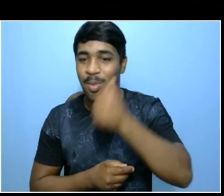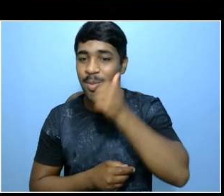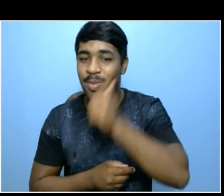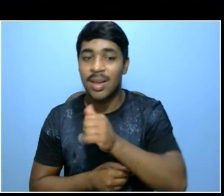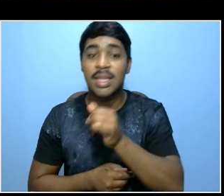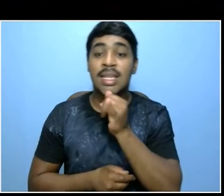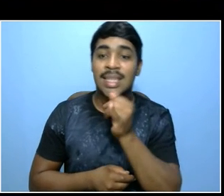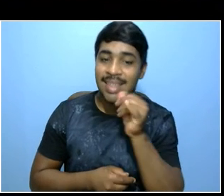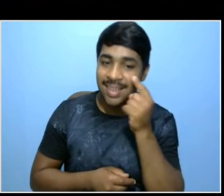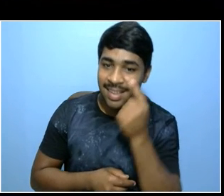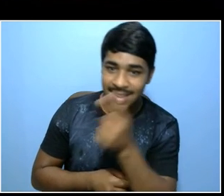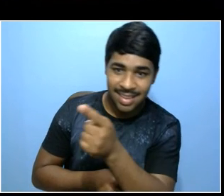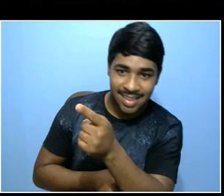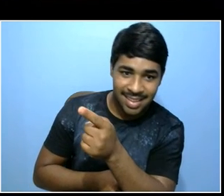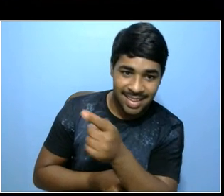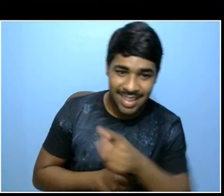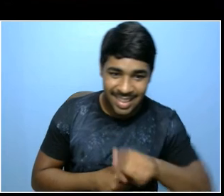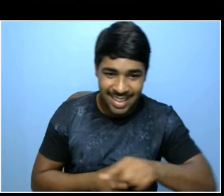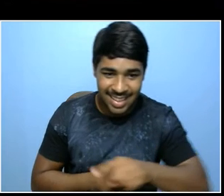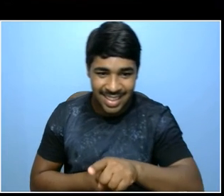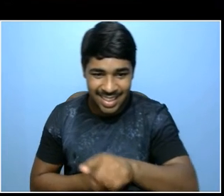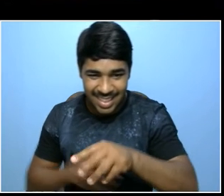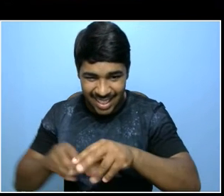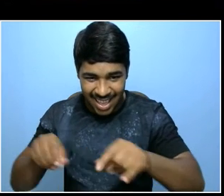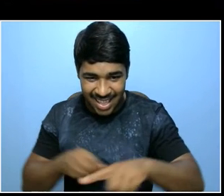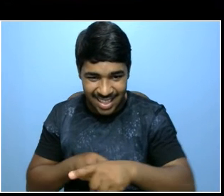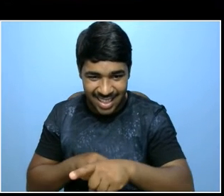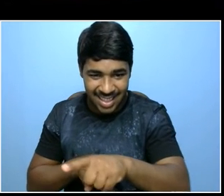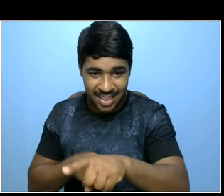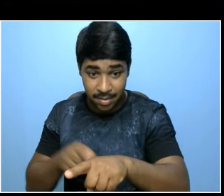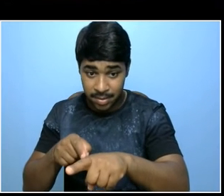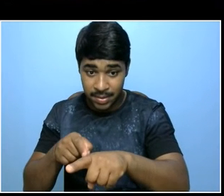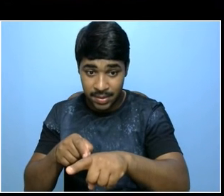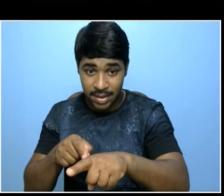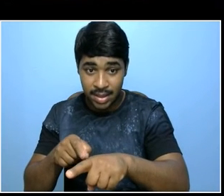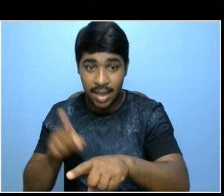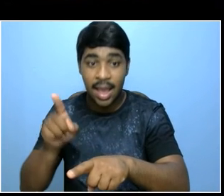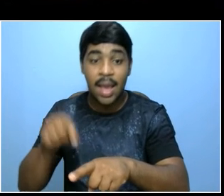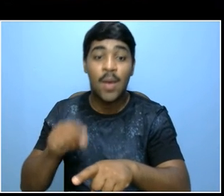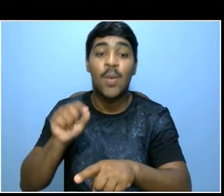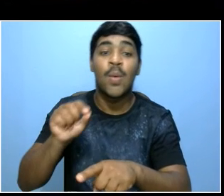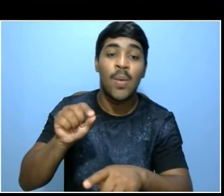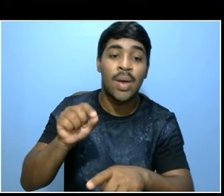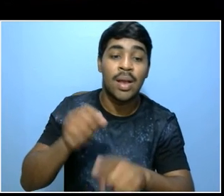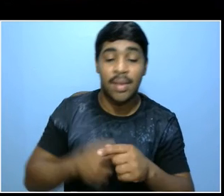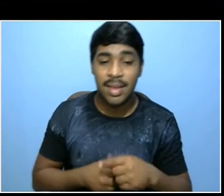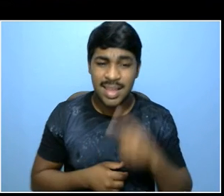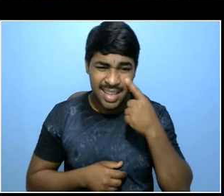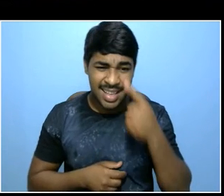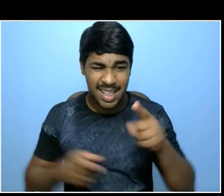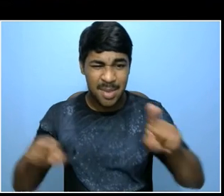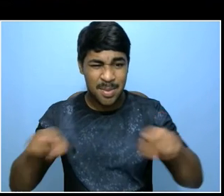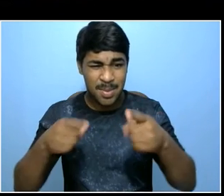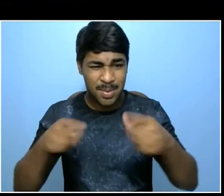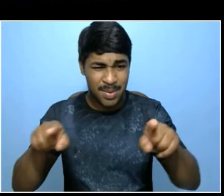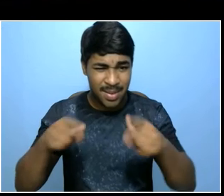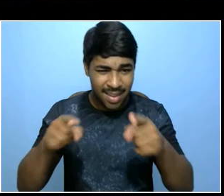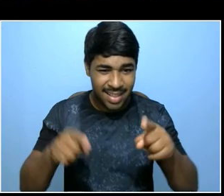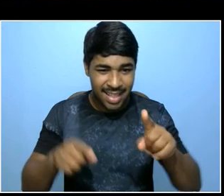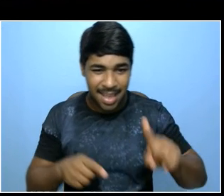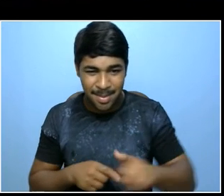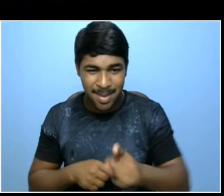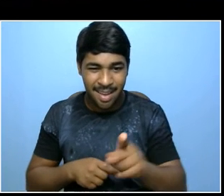com a minhoca, tá? A minhoca, ela é hermafrodita. Talvez vocês já ouviram aquela musiquinha que fala assim, minhoca, minhoca, minhoco. Já